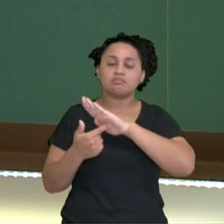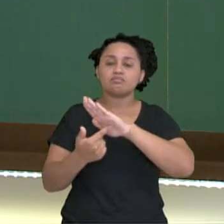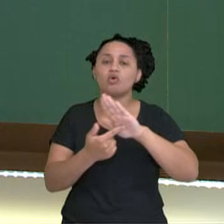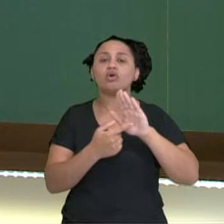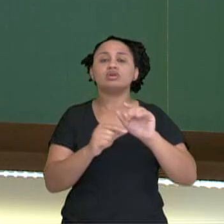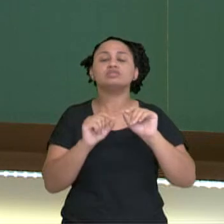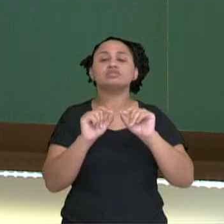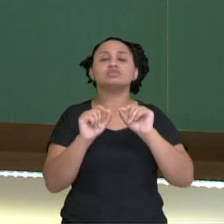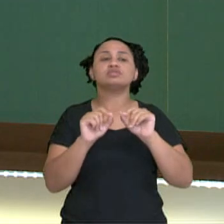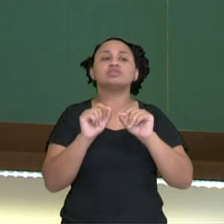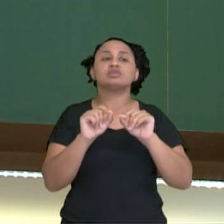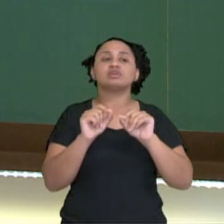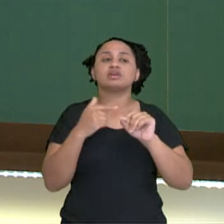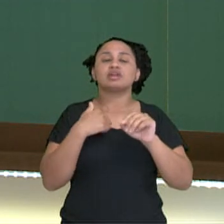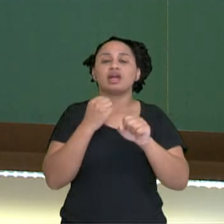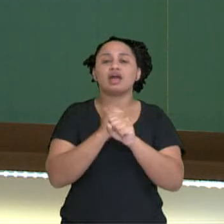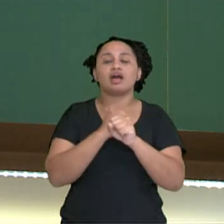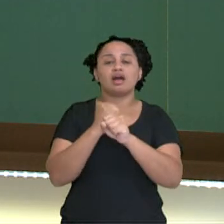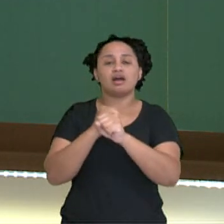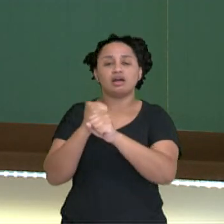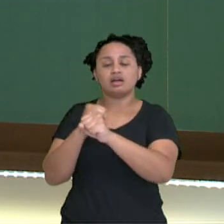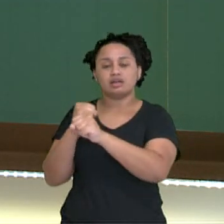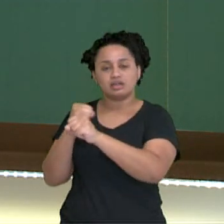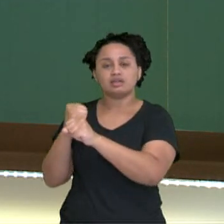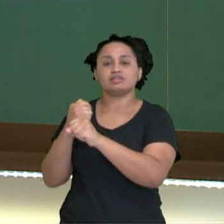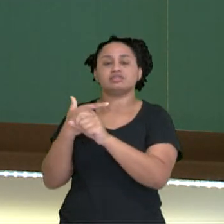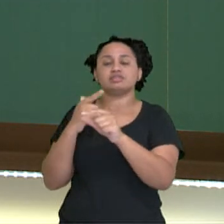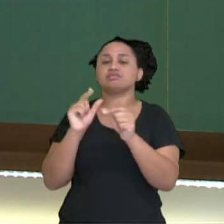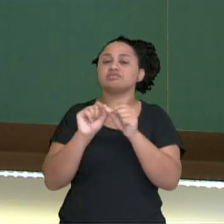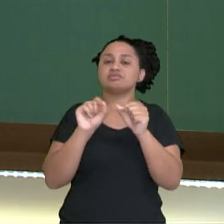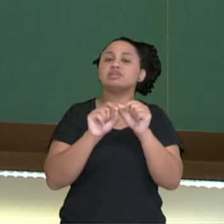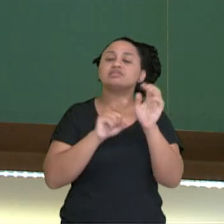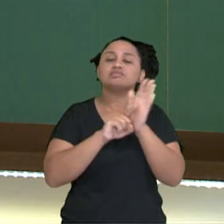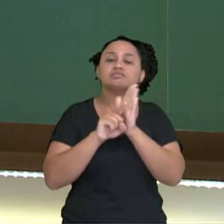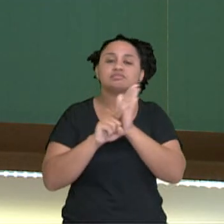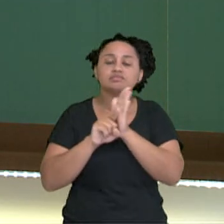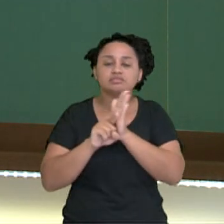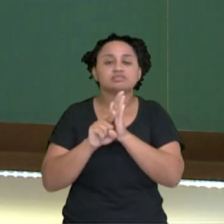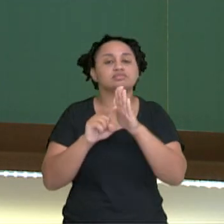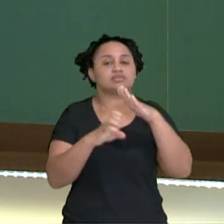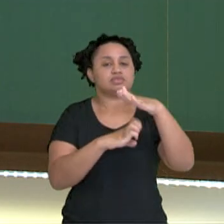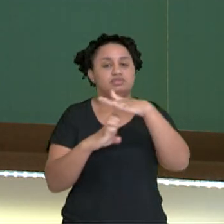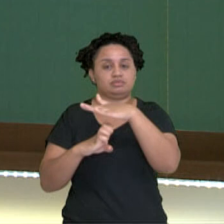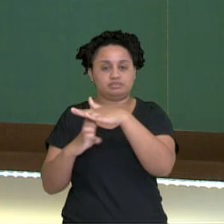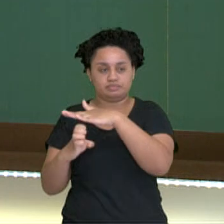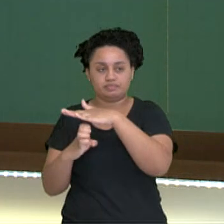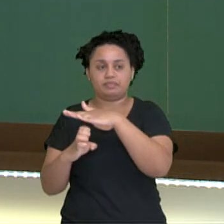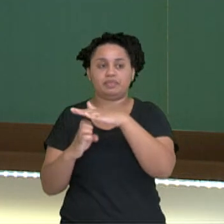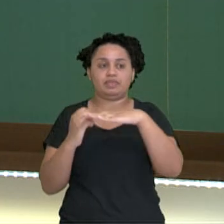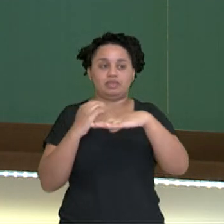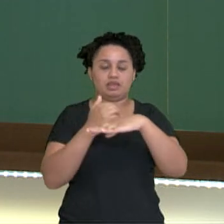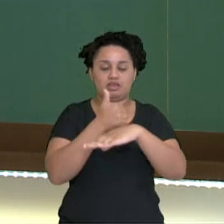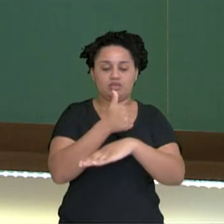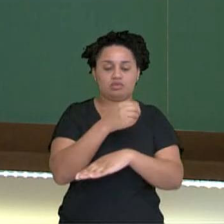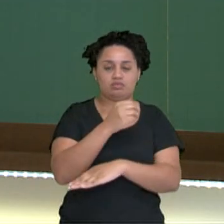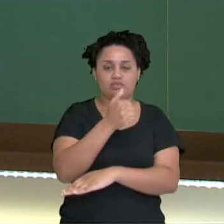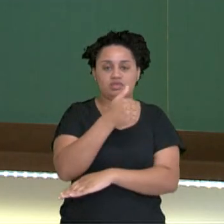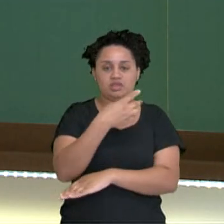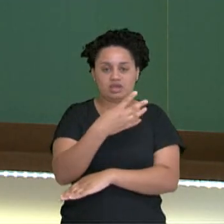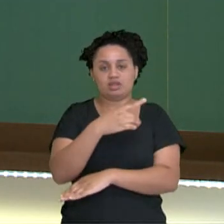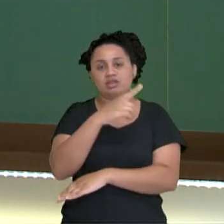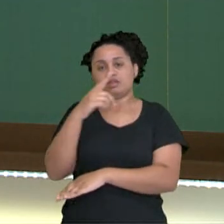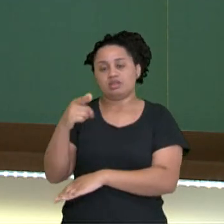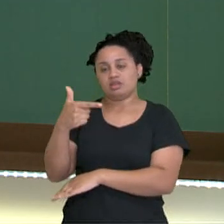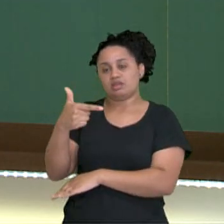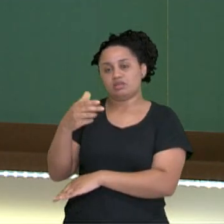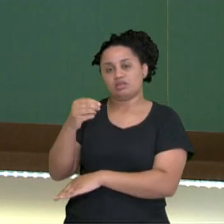a denominação dos anos em que foi feita esse levantamento das empresas. Tenho marcado aqui 2013 e